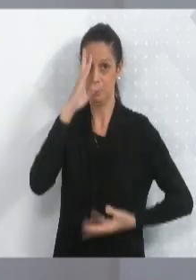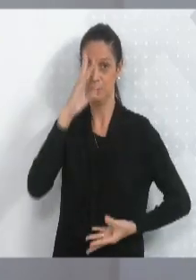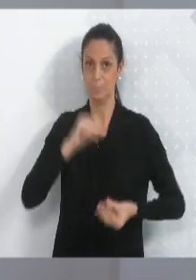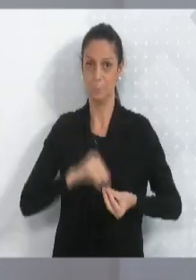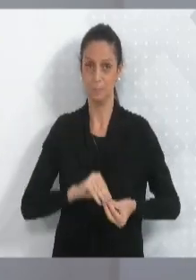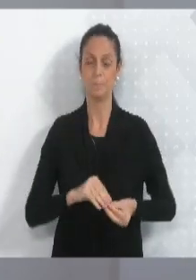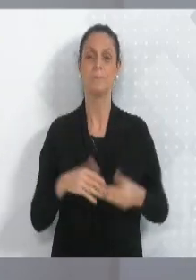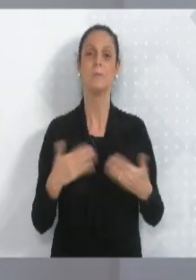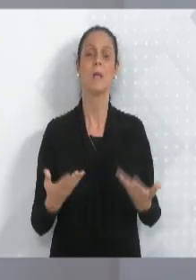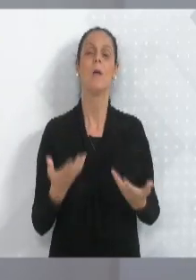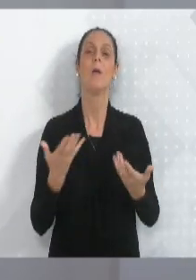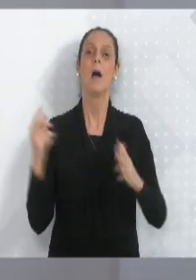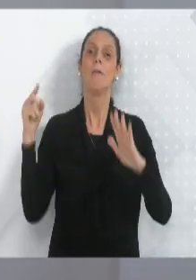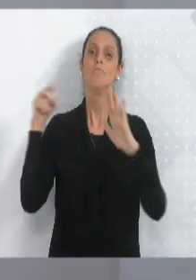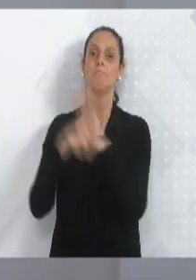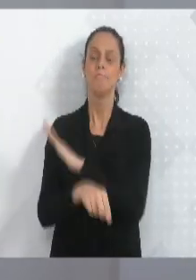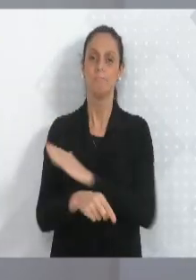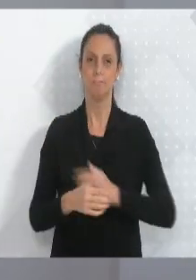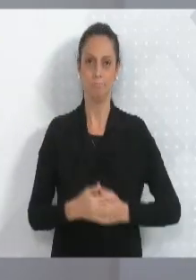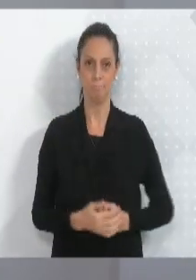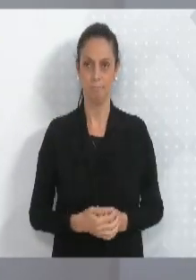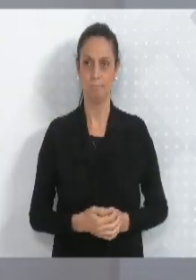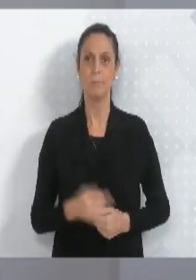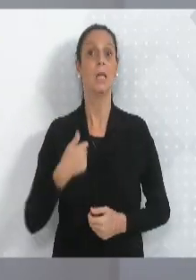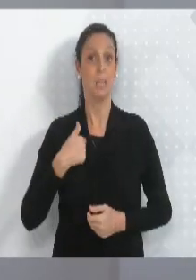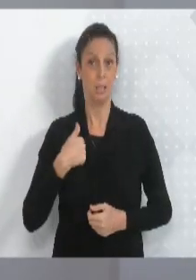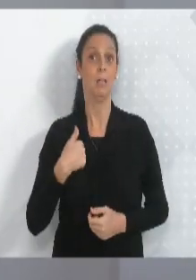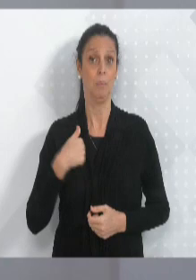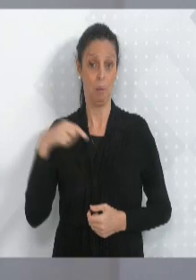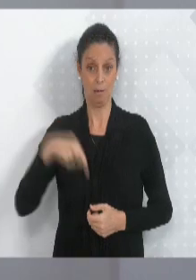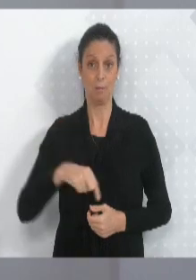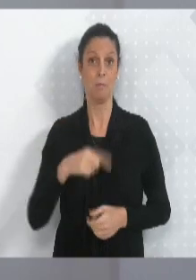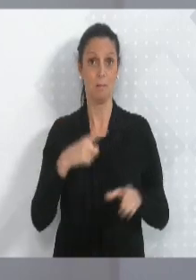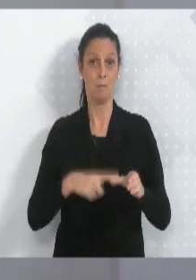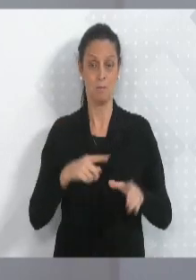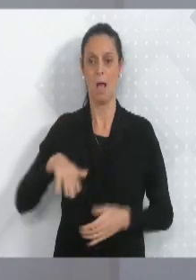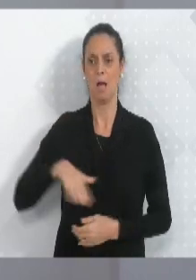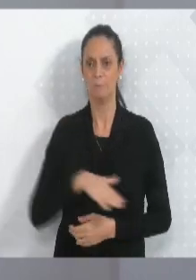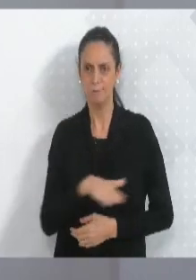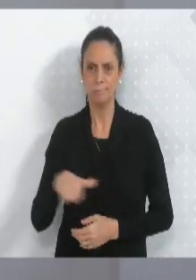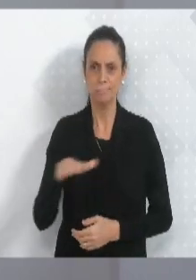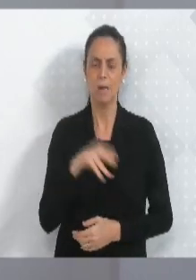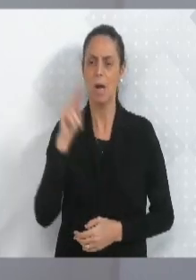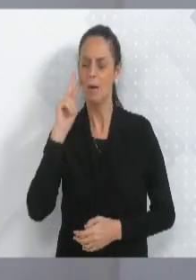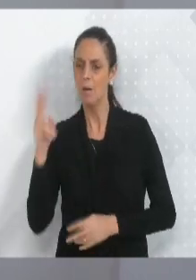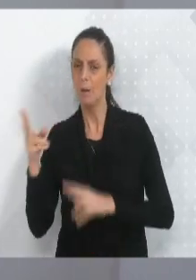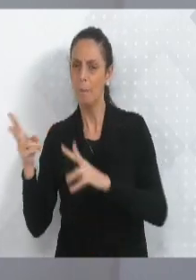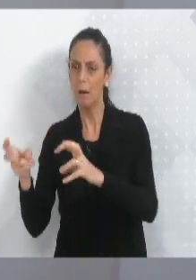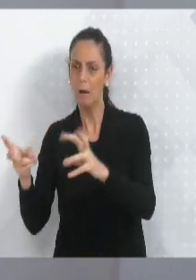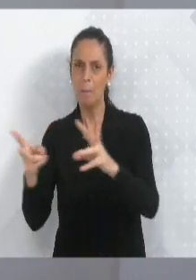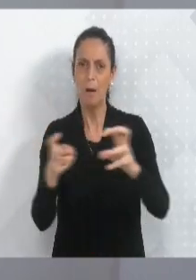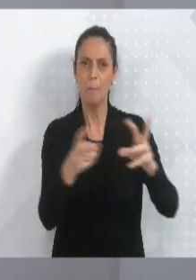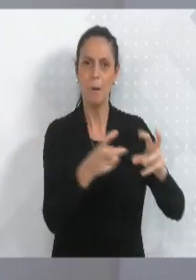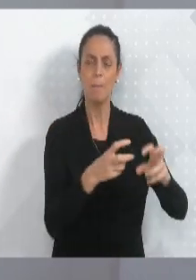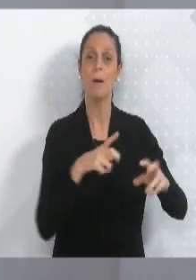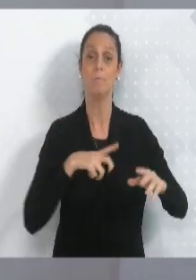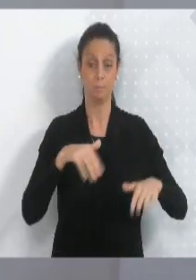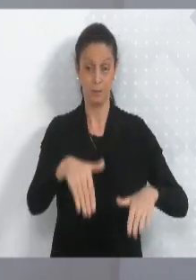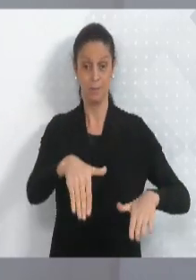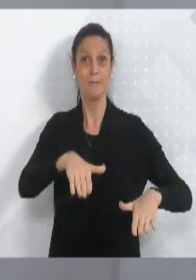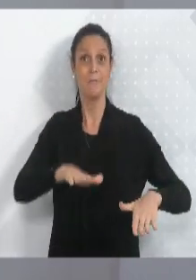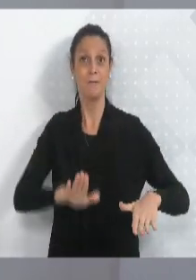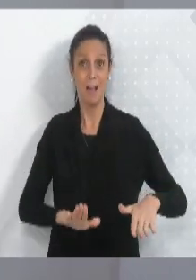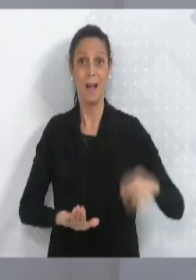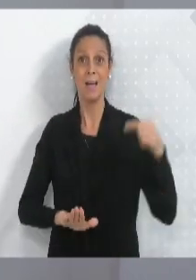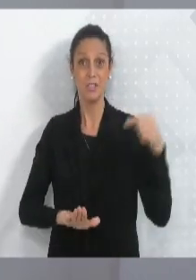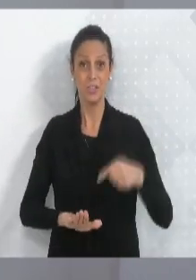fazer um questionamento aqui. Eu ando por esta cidade e eu tenho visto isso. Faixas elevadas que